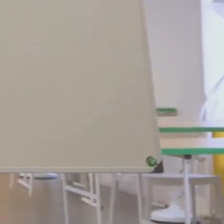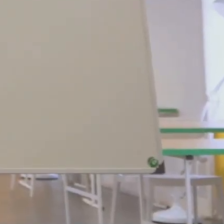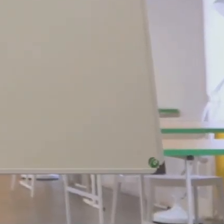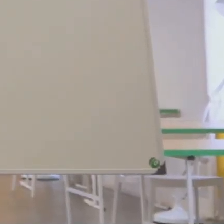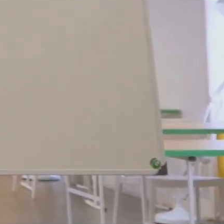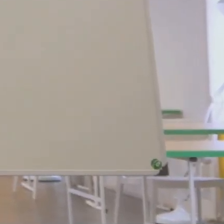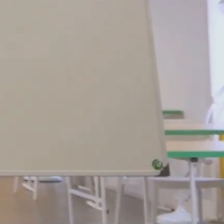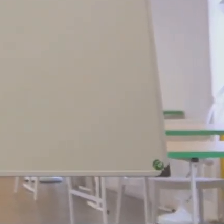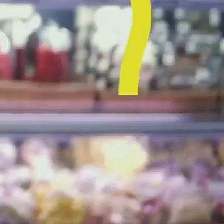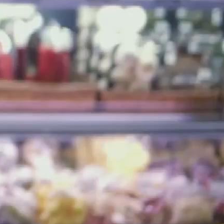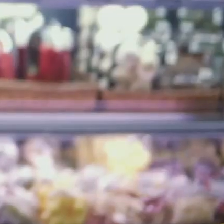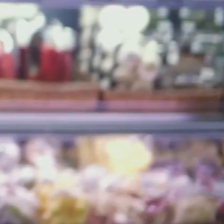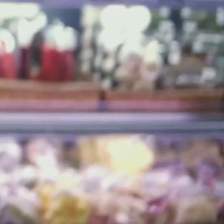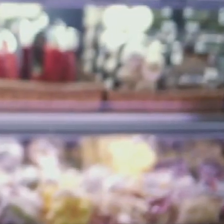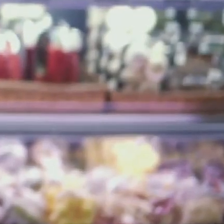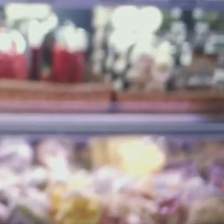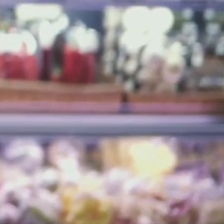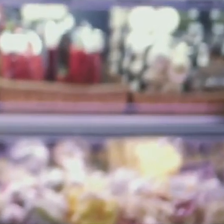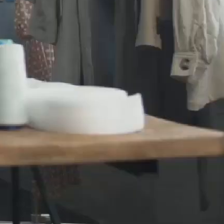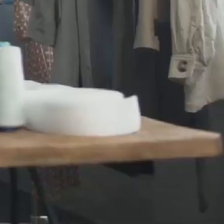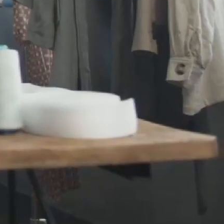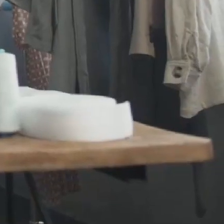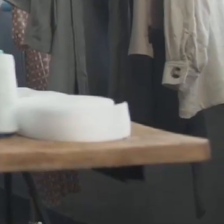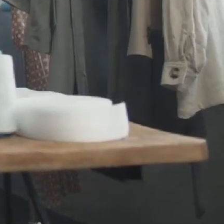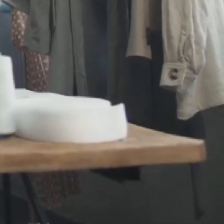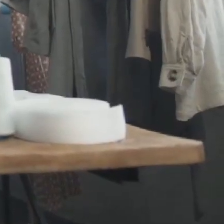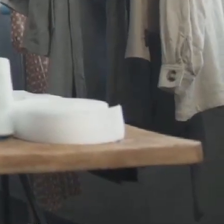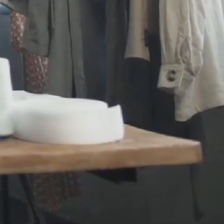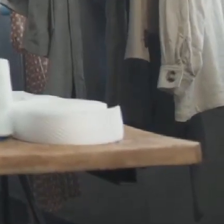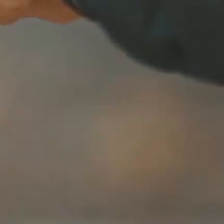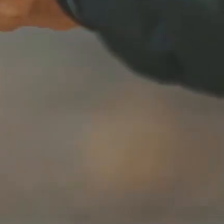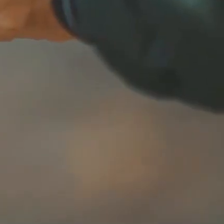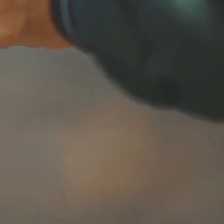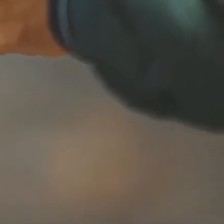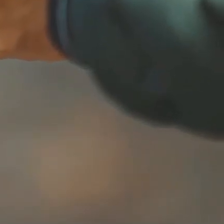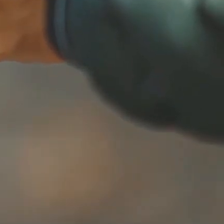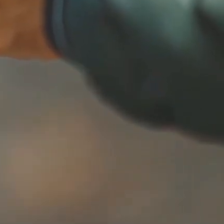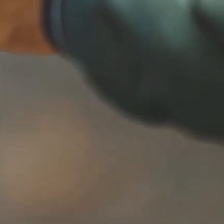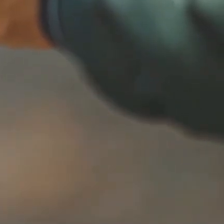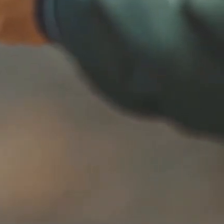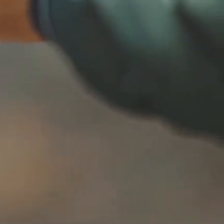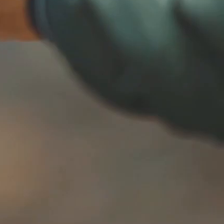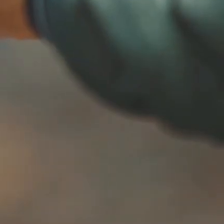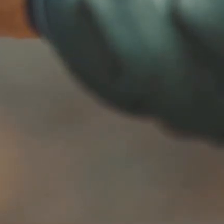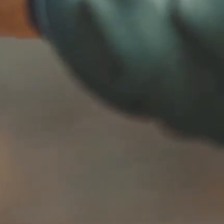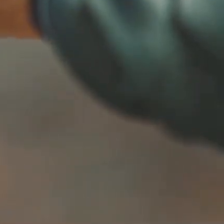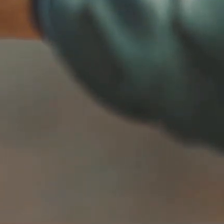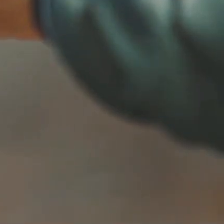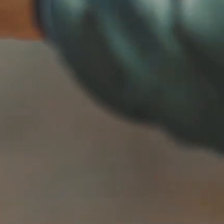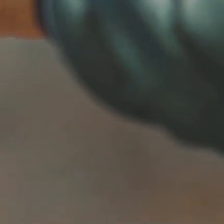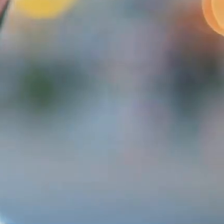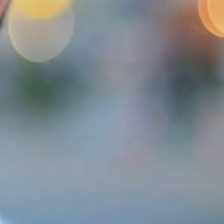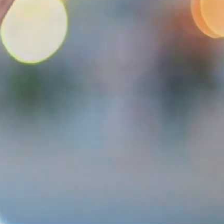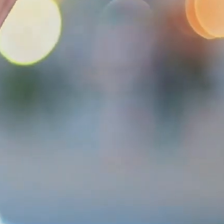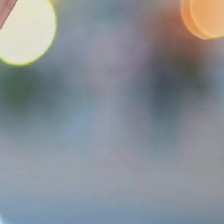promover inovação no setor. Identificámos necessidades e criámos novos empregos. Mobilizámos forças e criámos as mais diversas